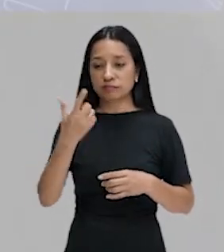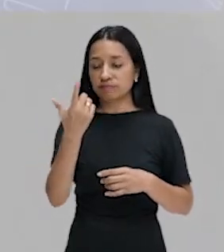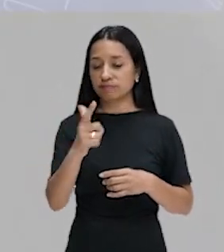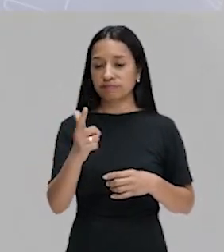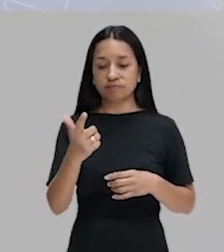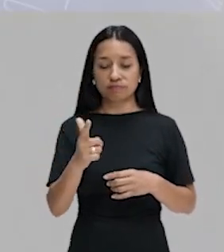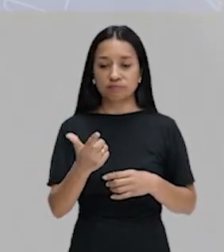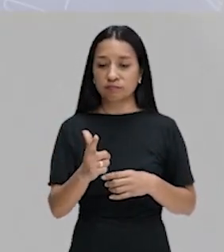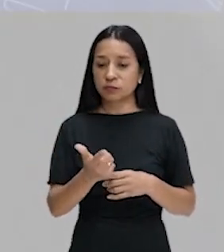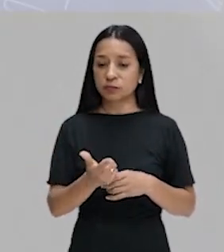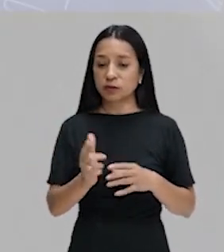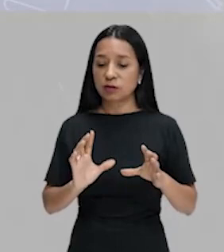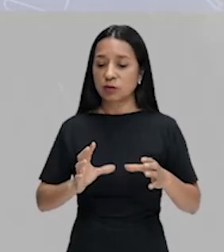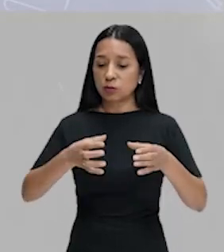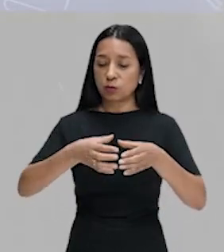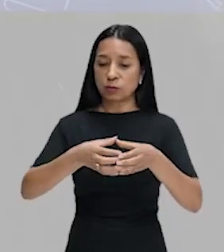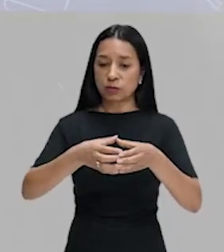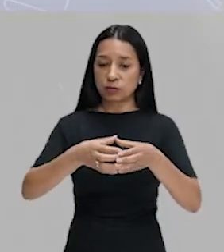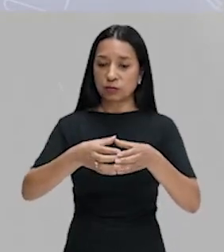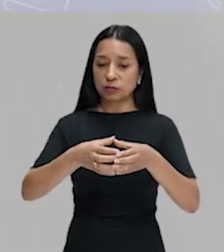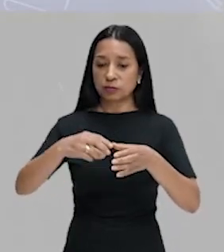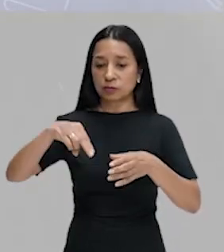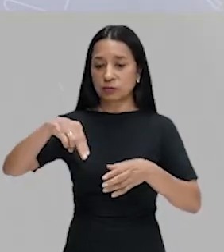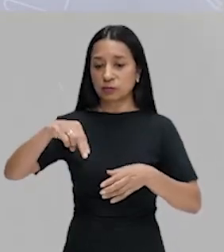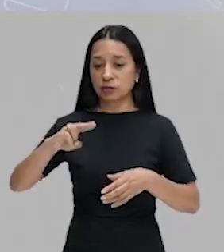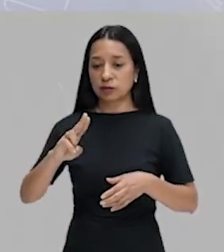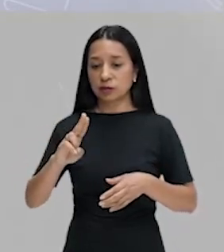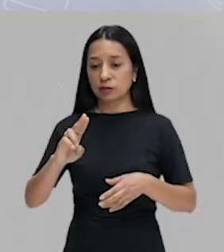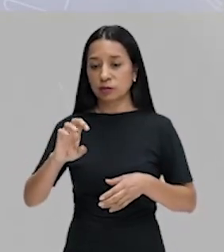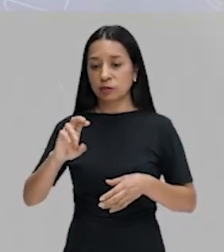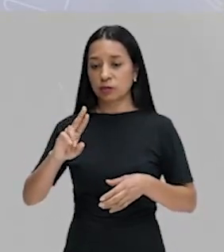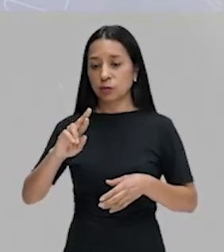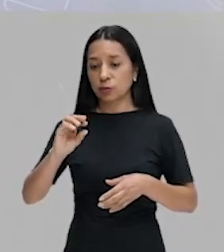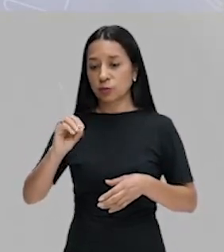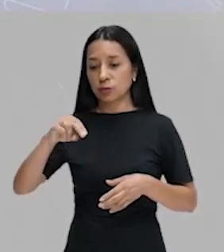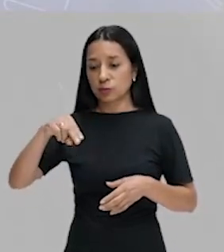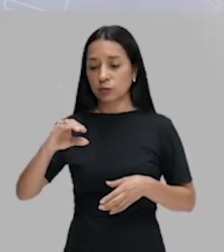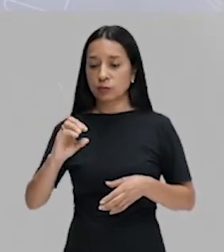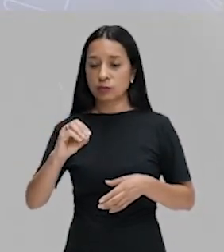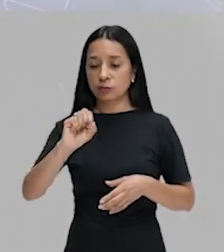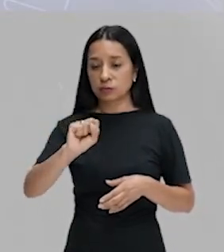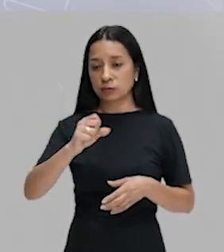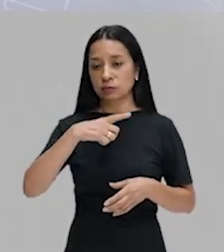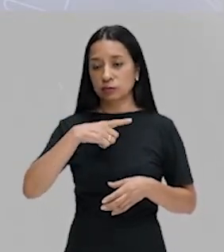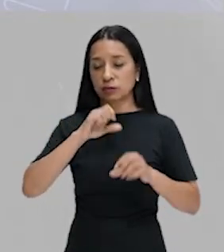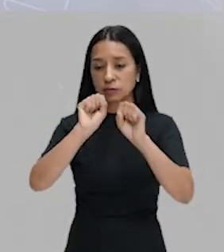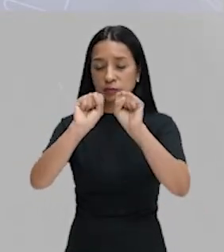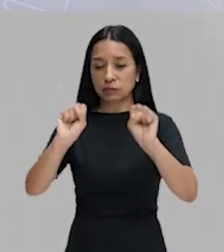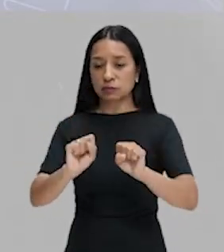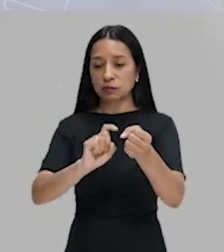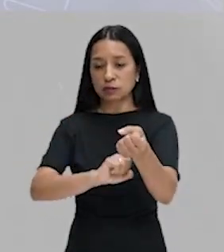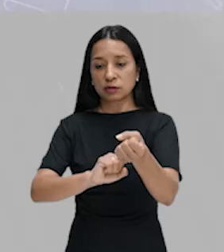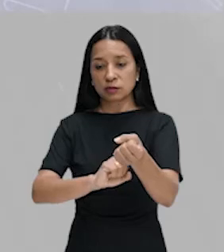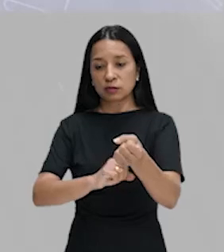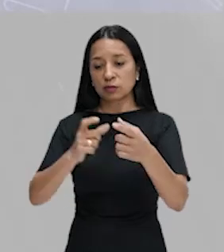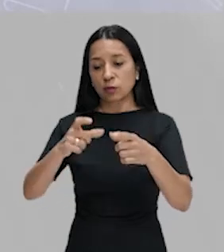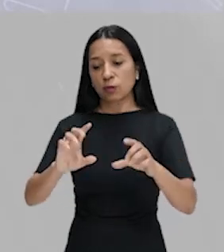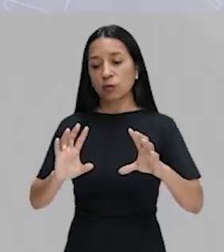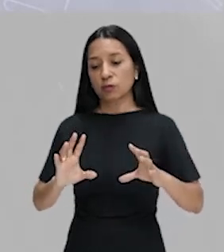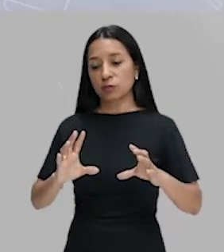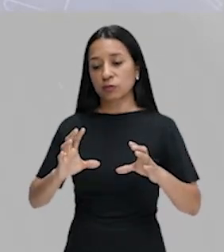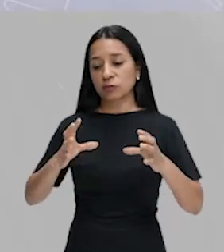têm esse aglomerado de neurônios. Então, eles têm um sistema nervoso onde esses neurônios